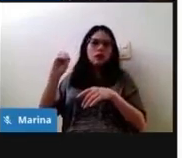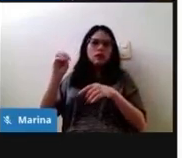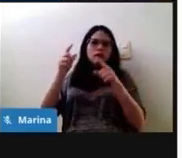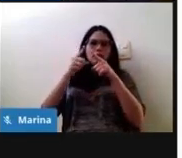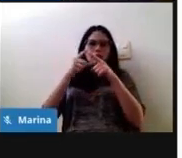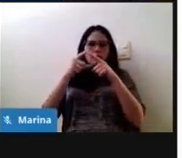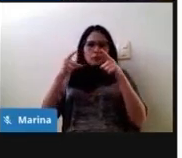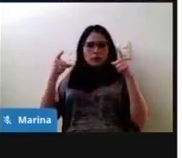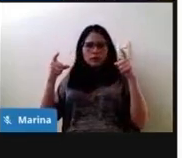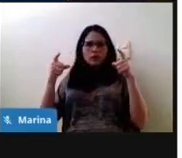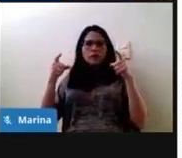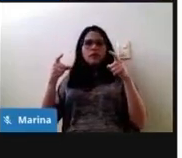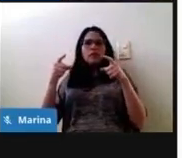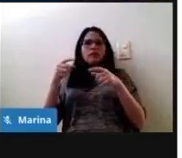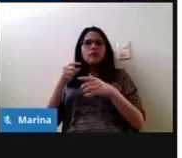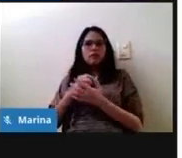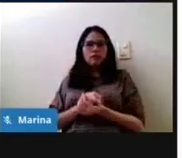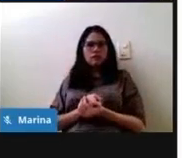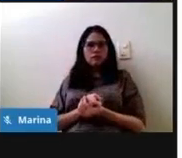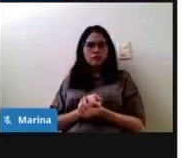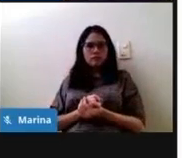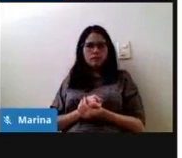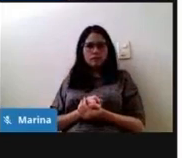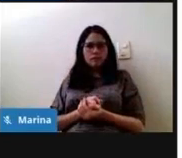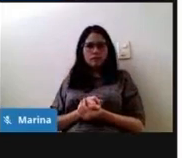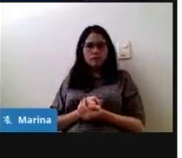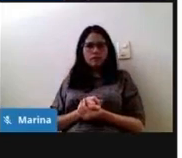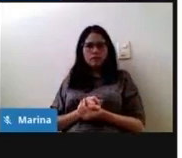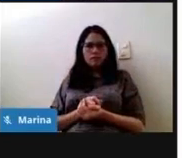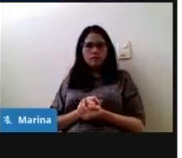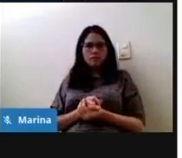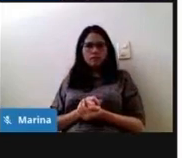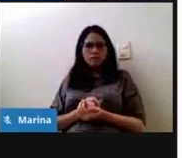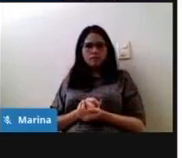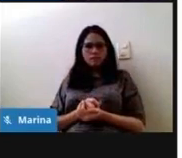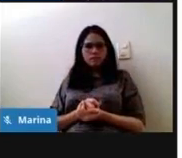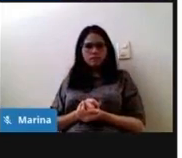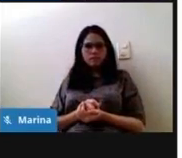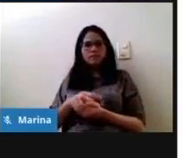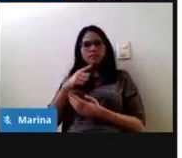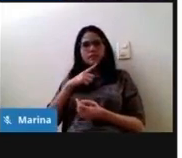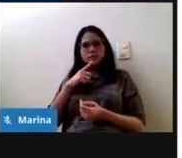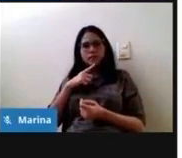já um pouco maiores. Bom, então, saiu